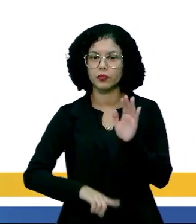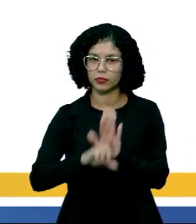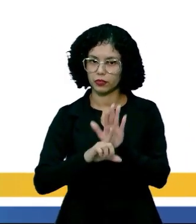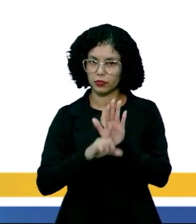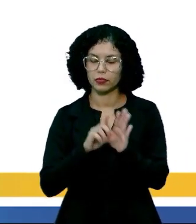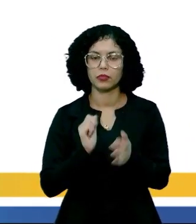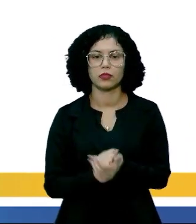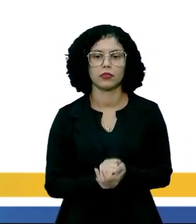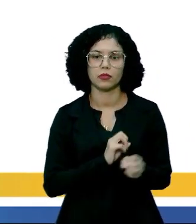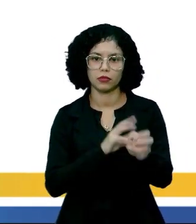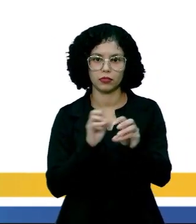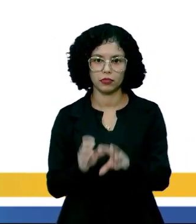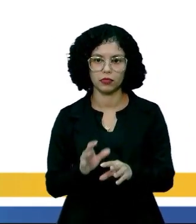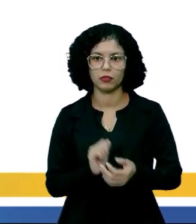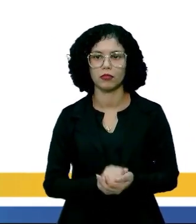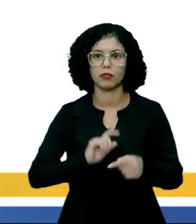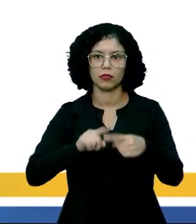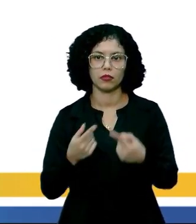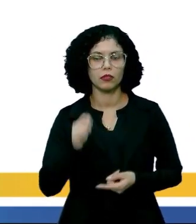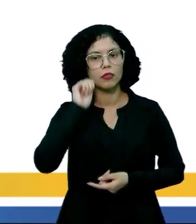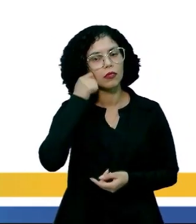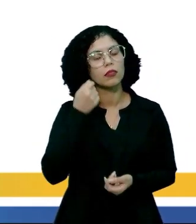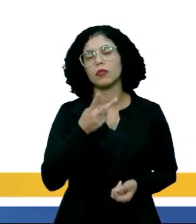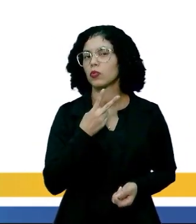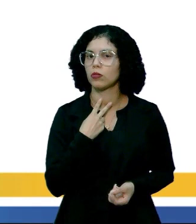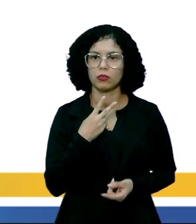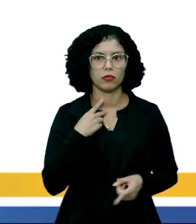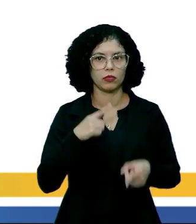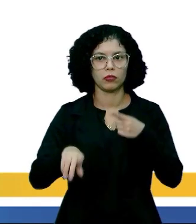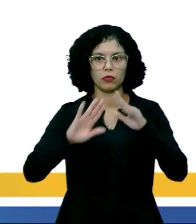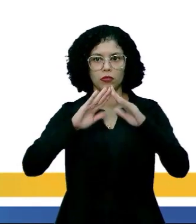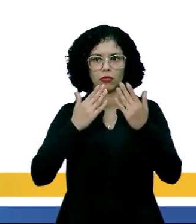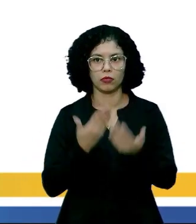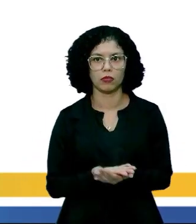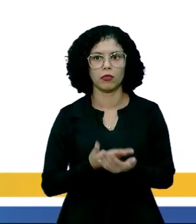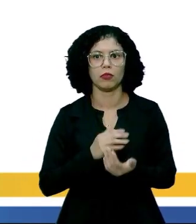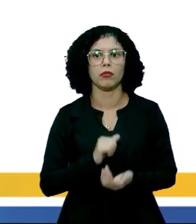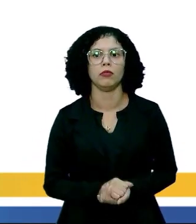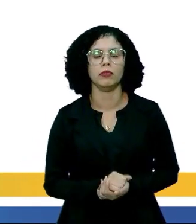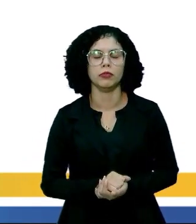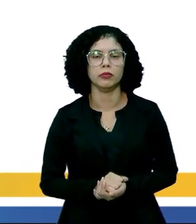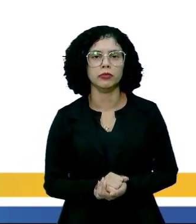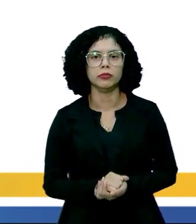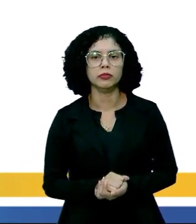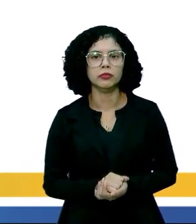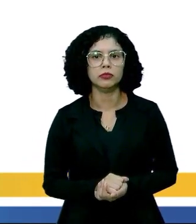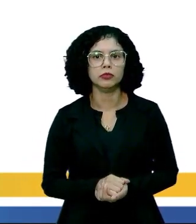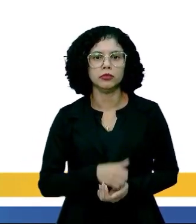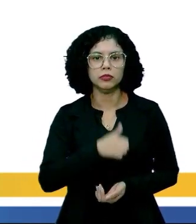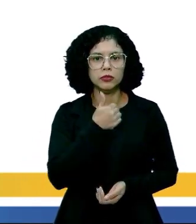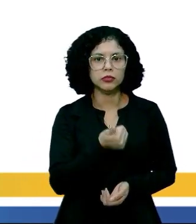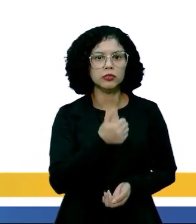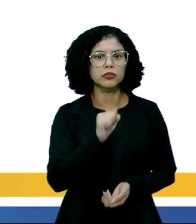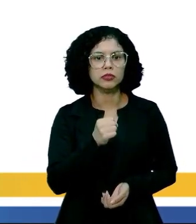Educação, né? Mas os negros não podem frequentar as escolas. Em